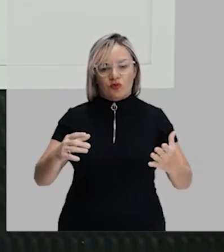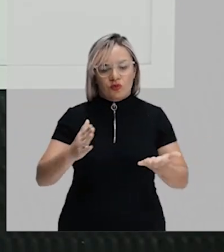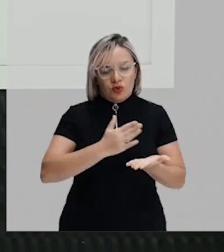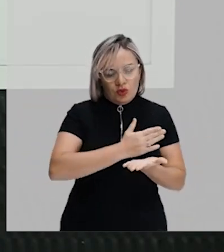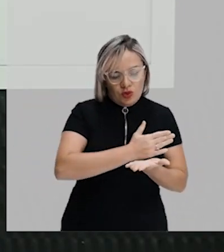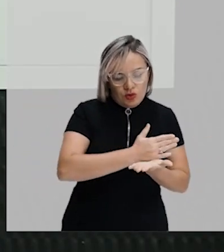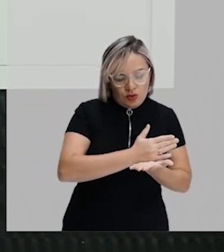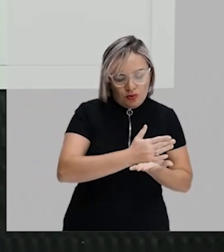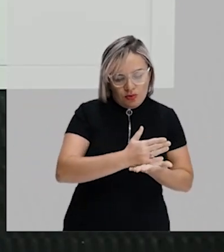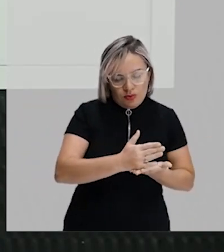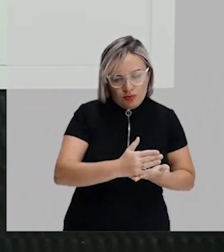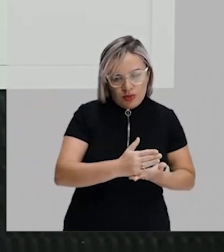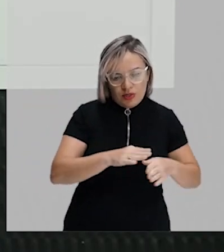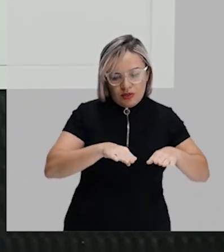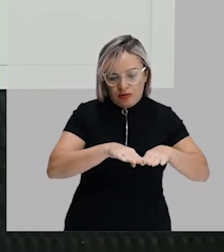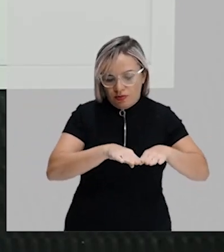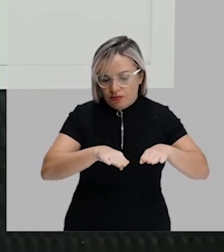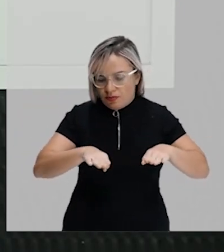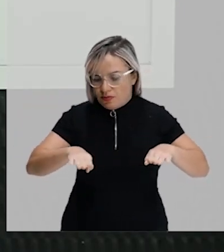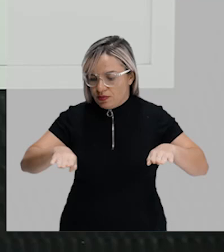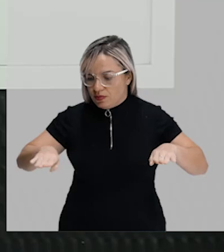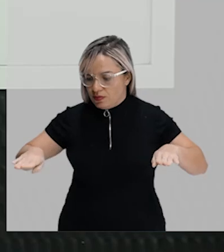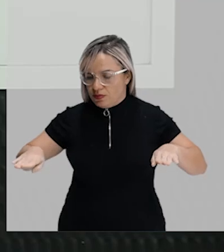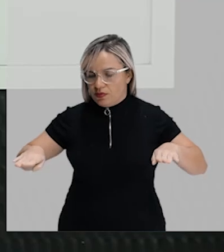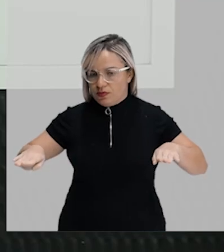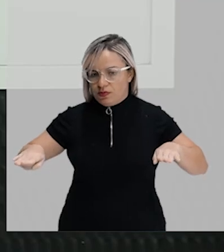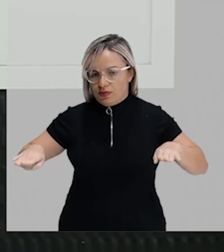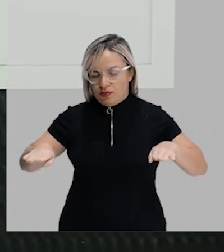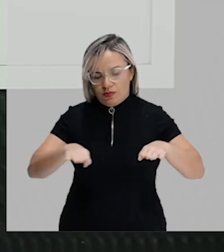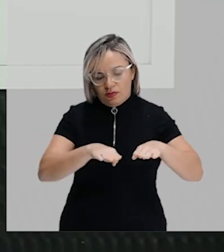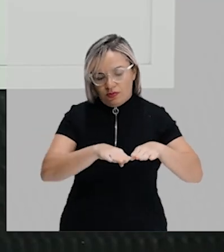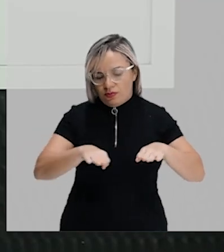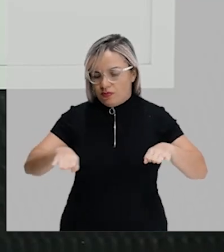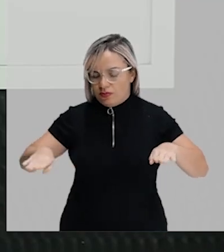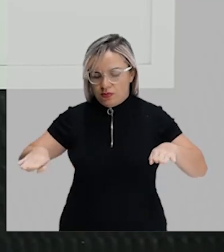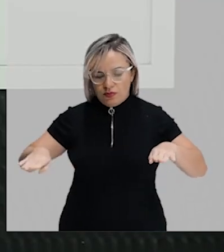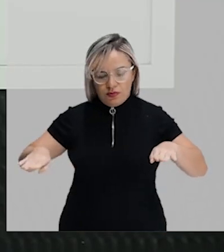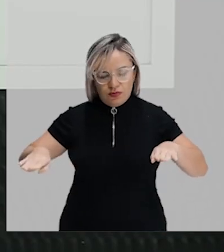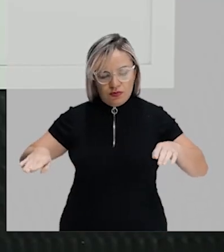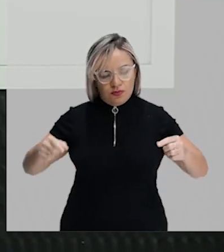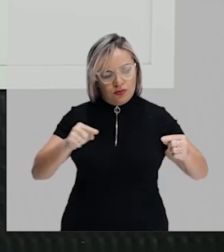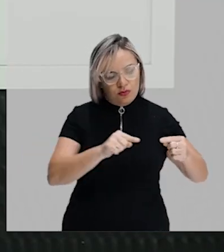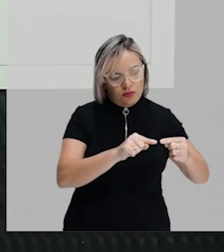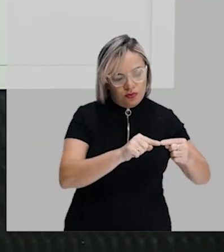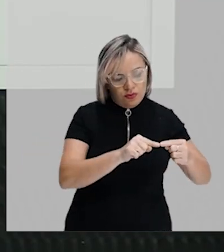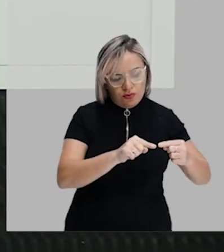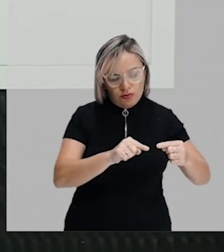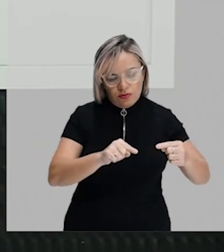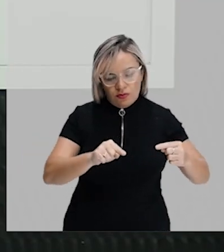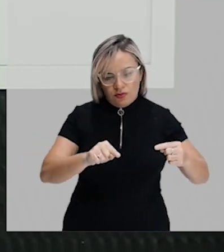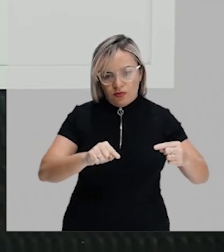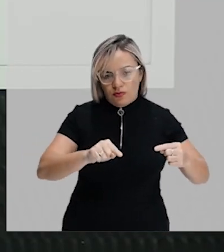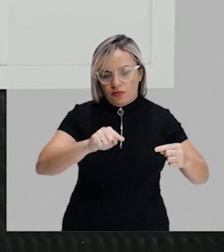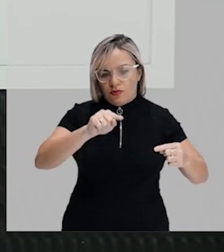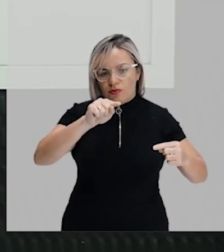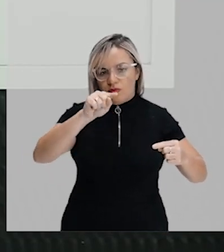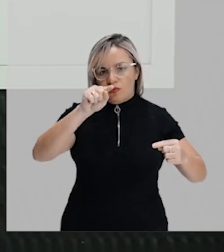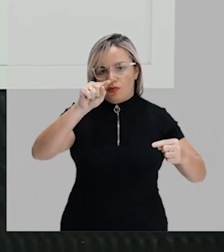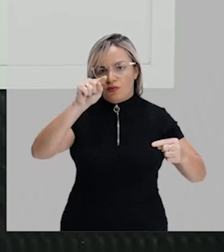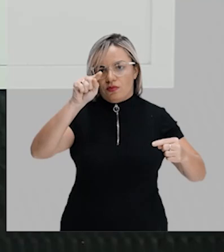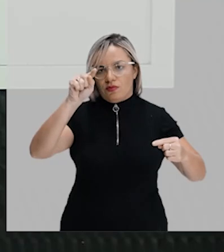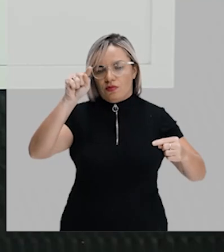solo, certo? Ele sai do solo com um certo ângulo, ele